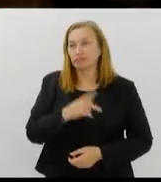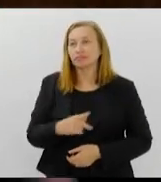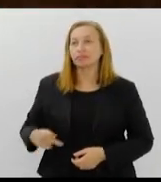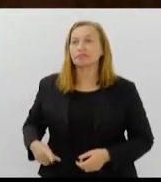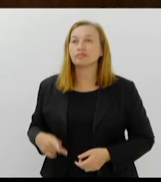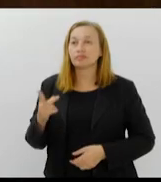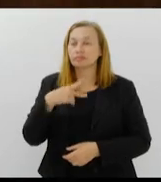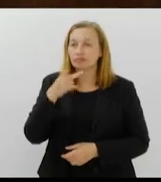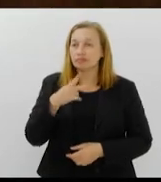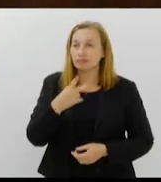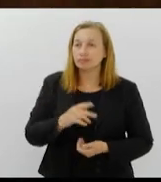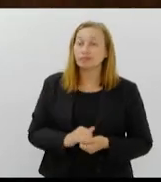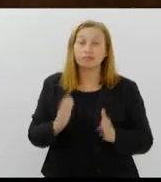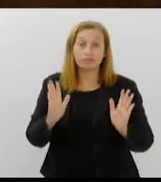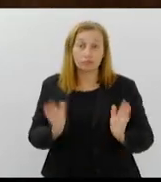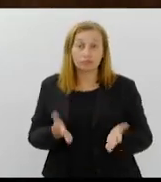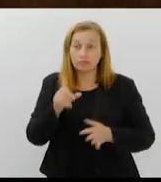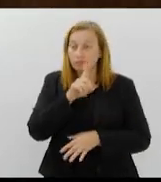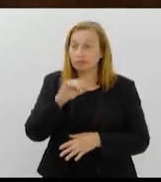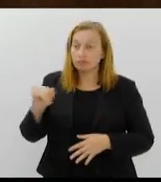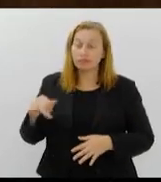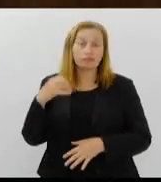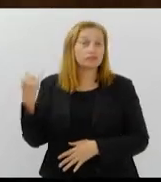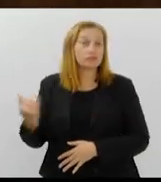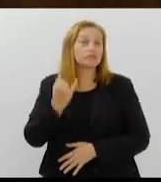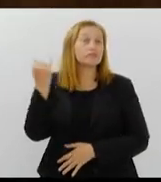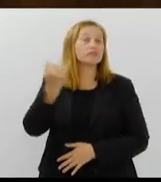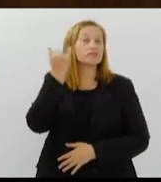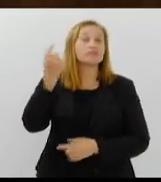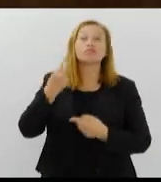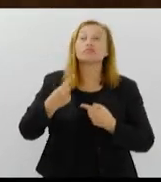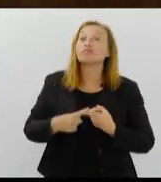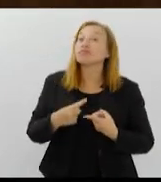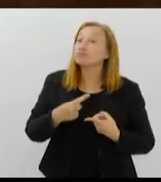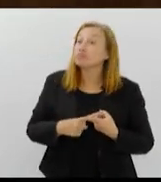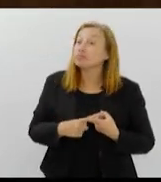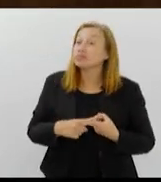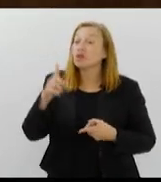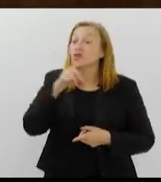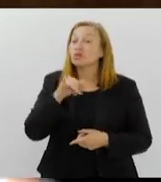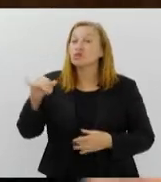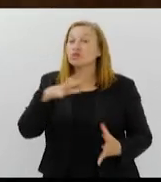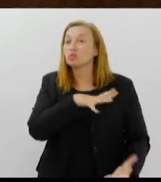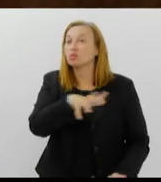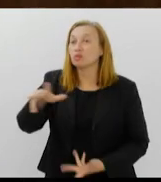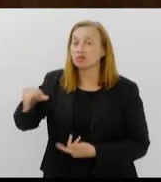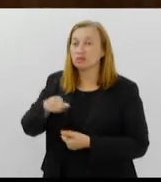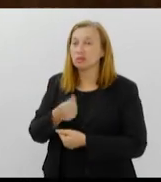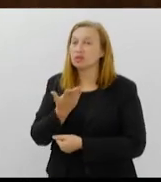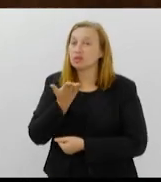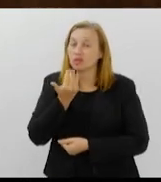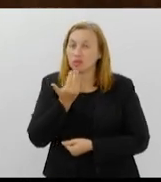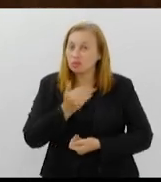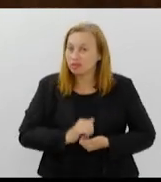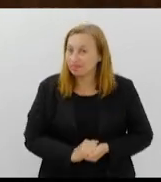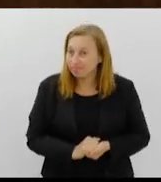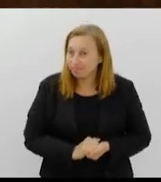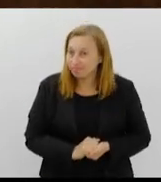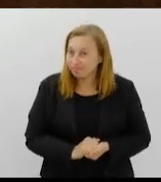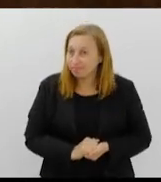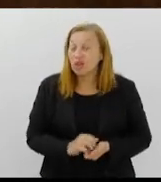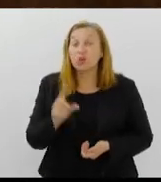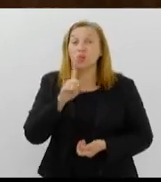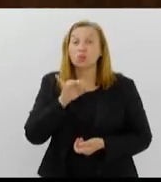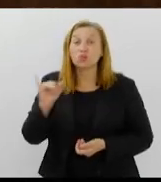também dizer que hoje é um dia muito importante, porque é o Dia Mundial da Alimentação, né? É um